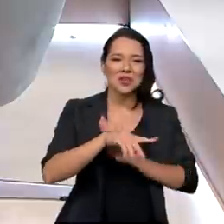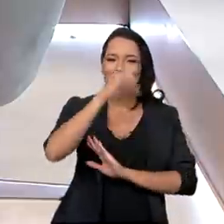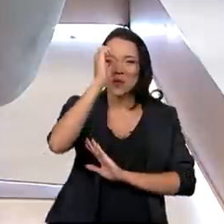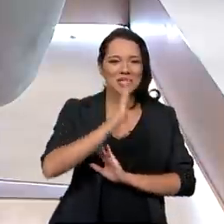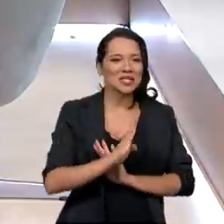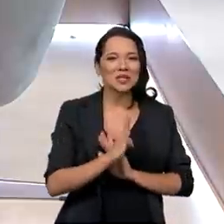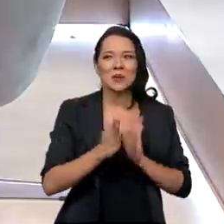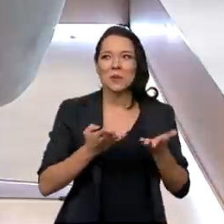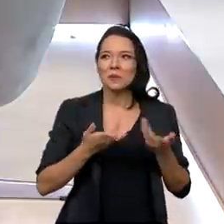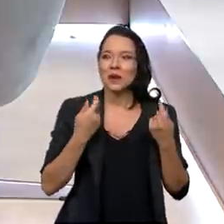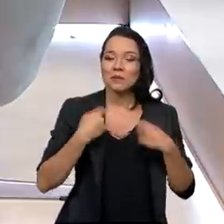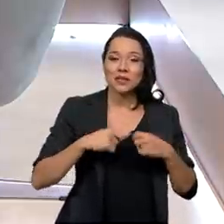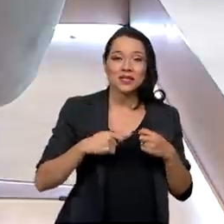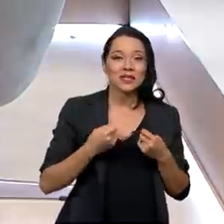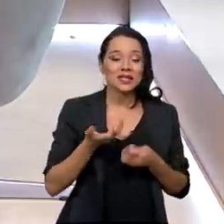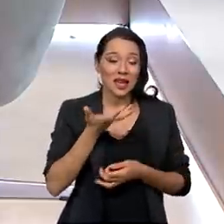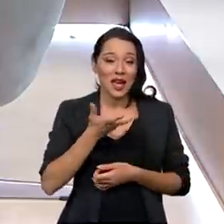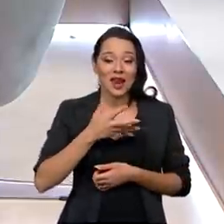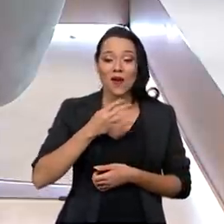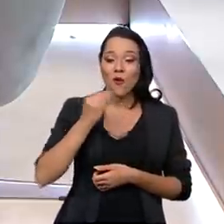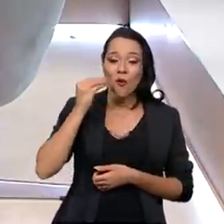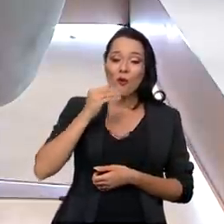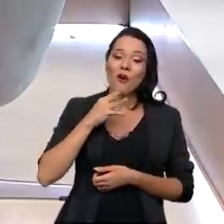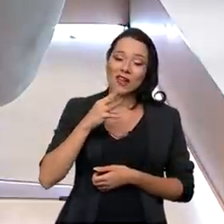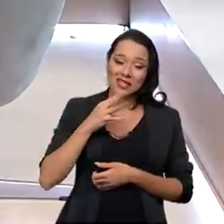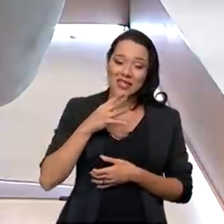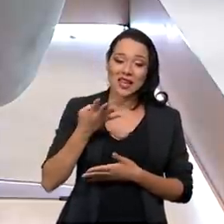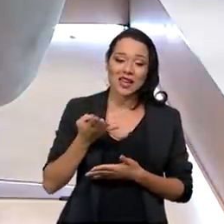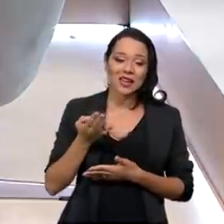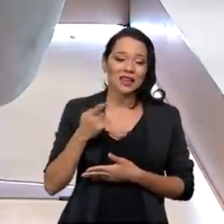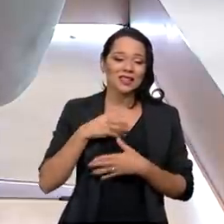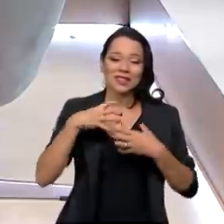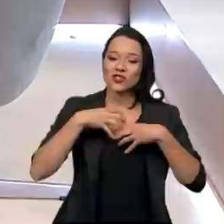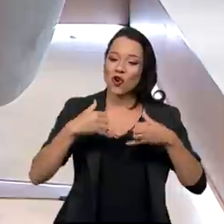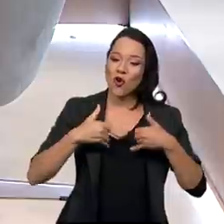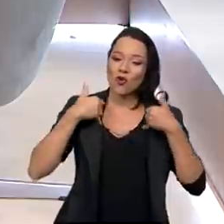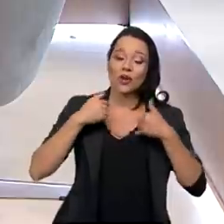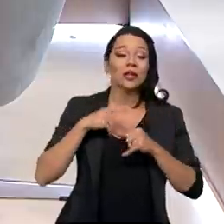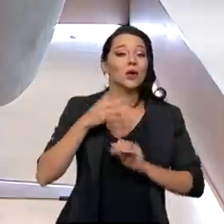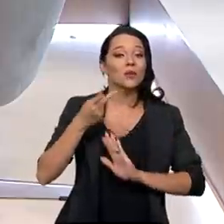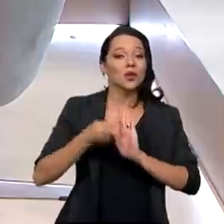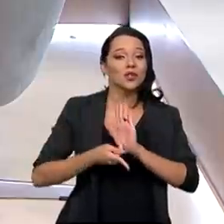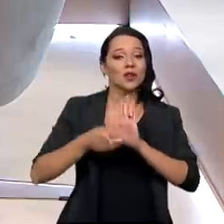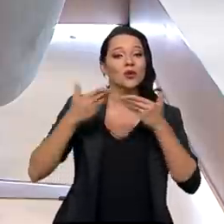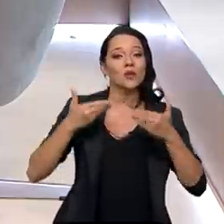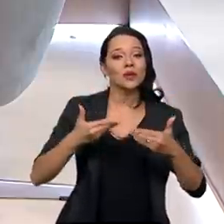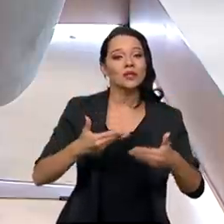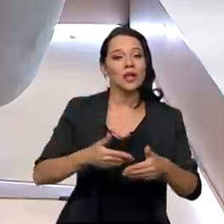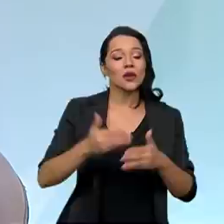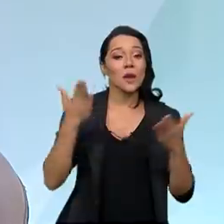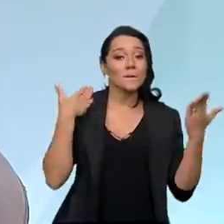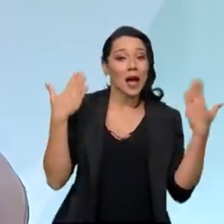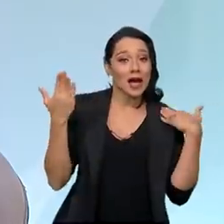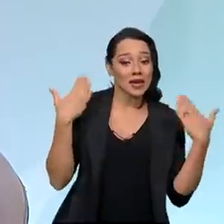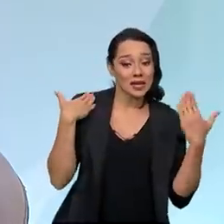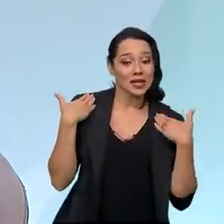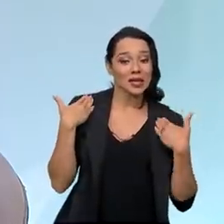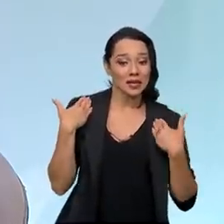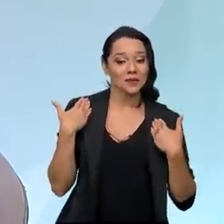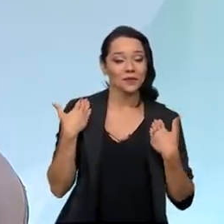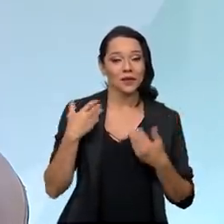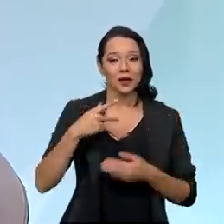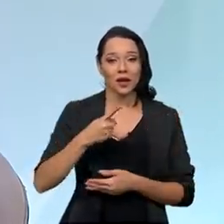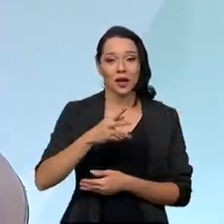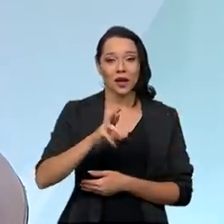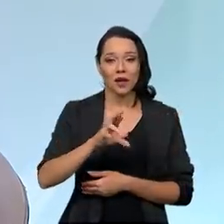brasileiro deve conhecer isso e se orgulhar. Temos um projeto com o Ministério da Marinha,